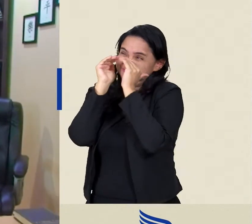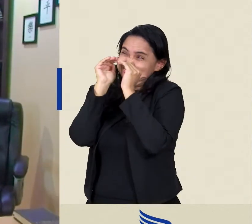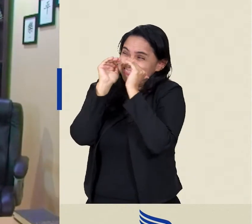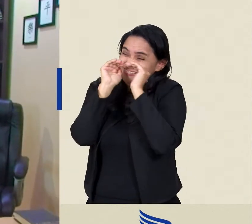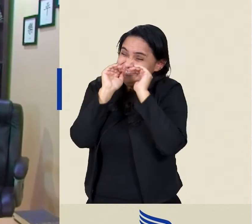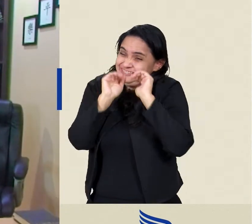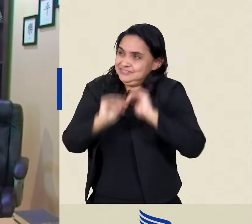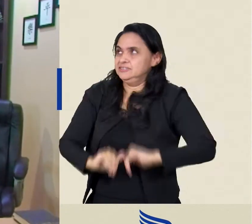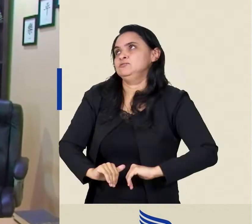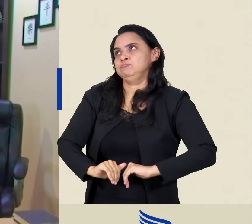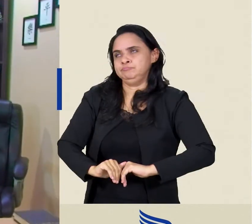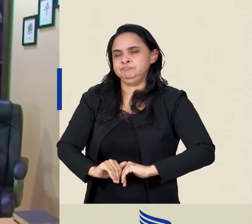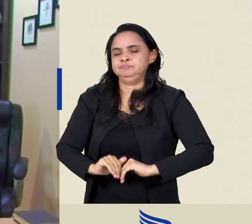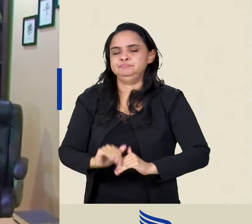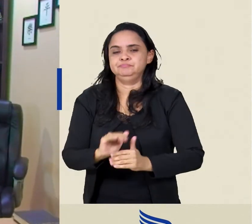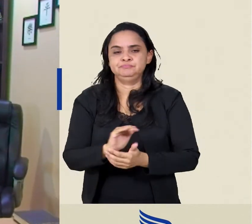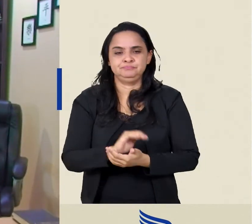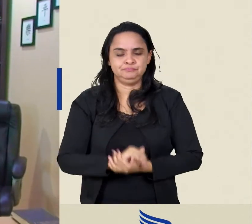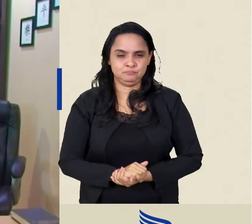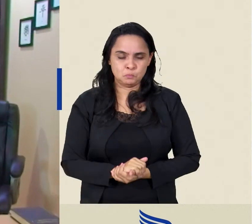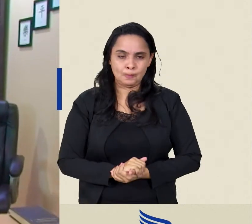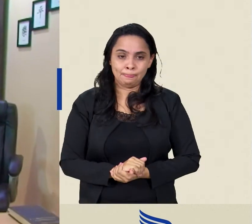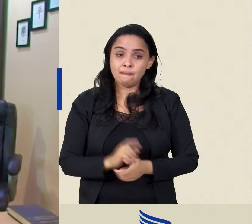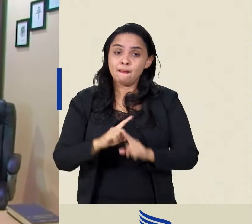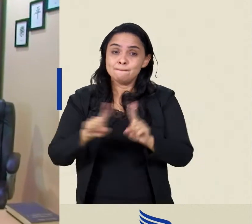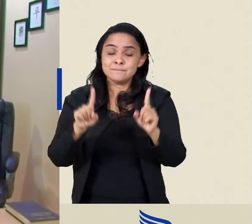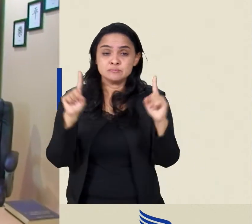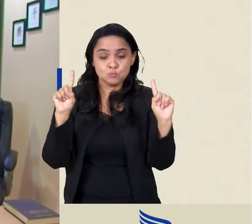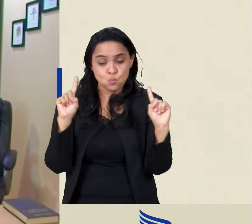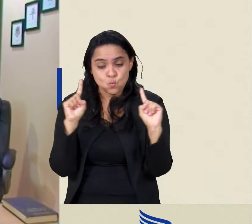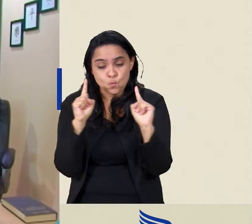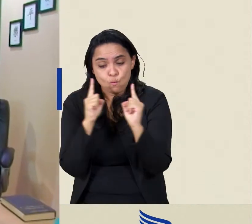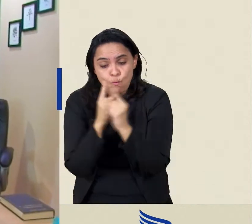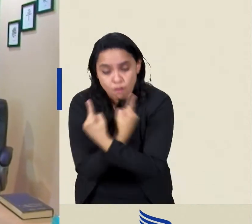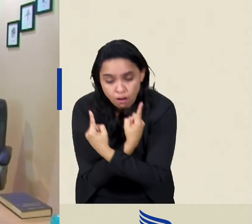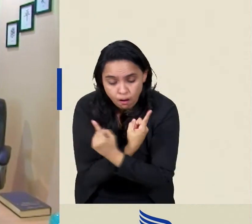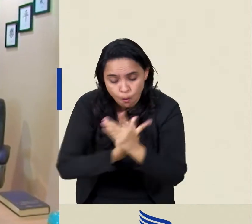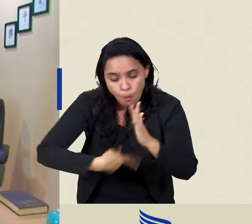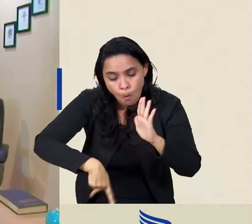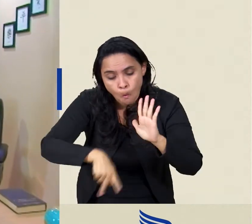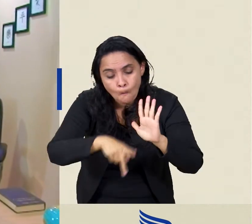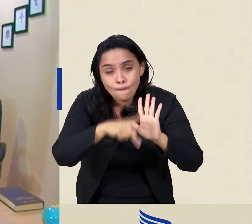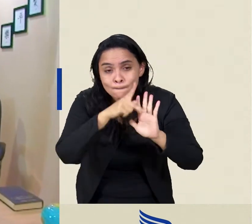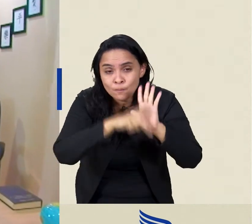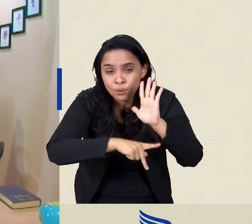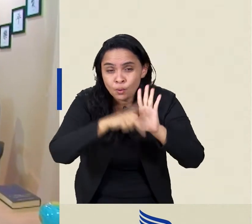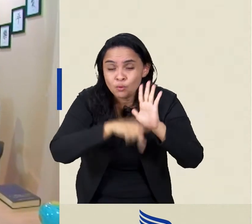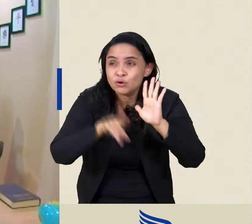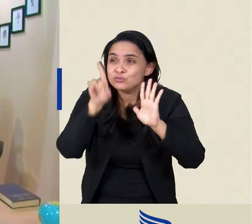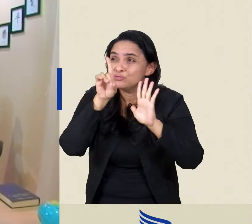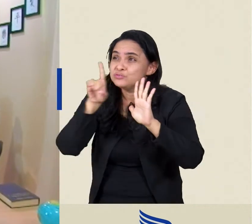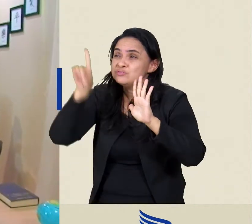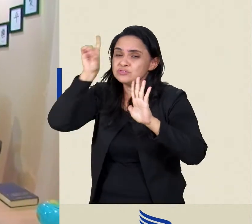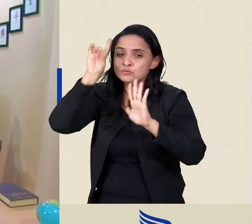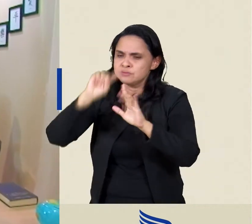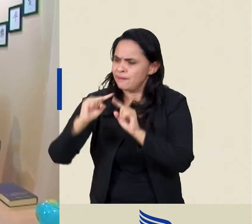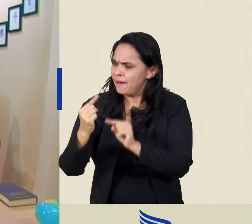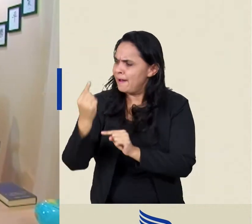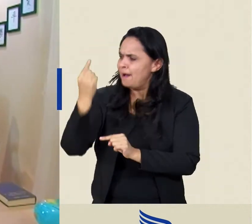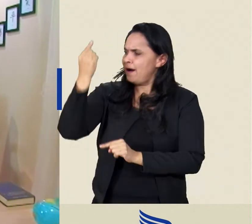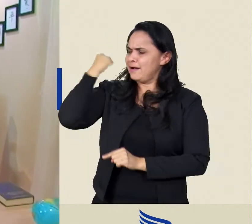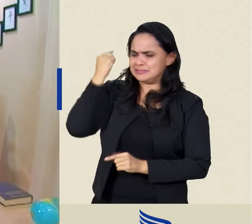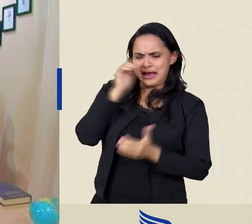ser contrário ao propósito original de Deus, a poligamia foi tolerada no tempo do